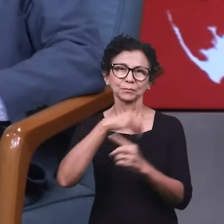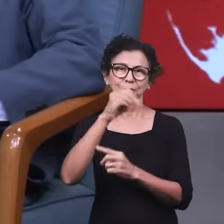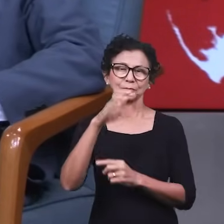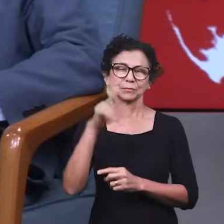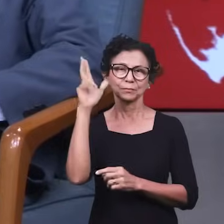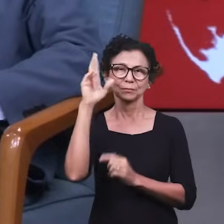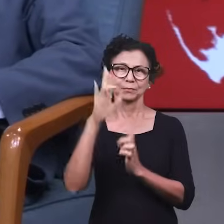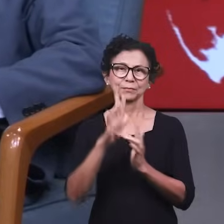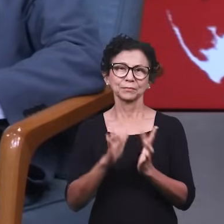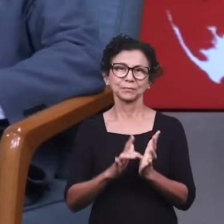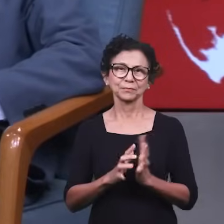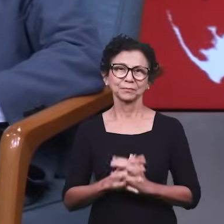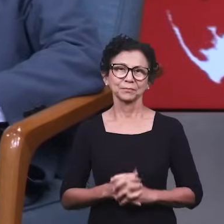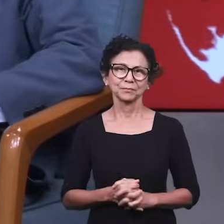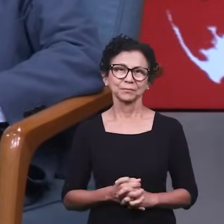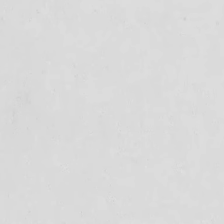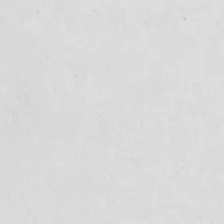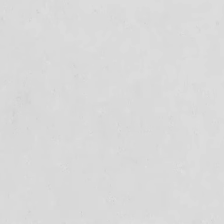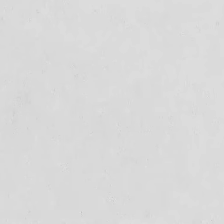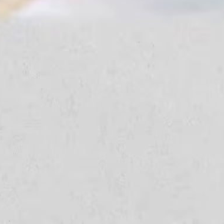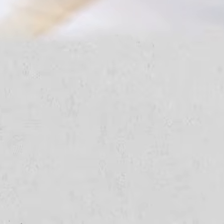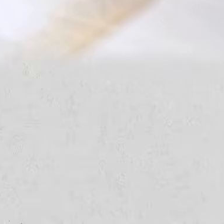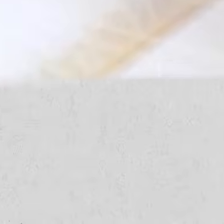A todos a paz do Senhor.